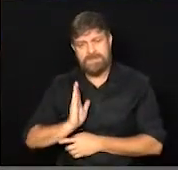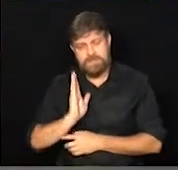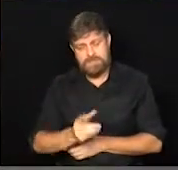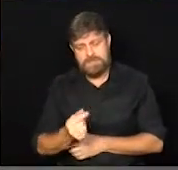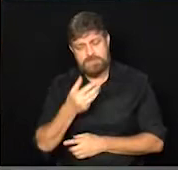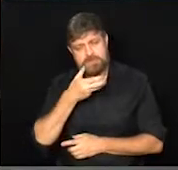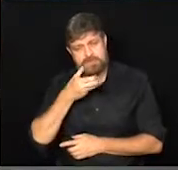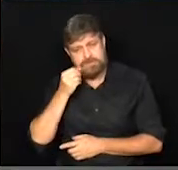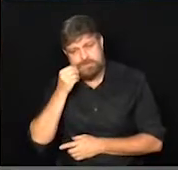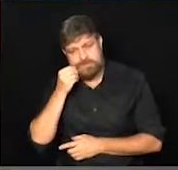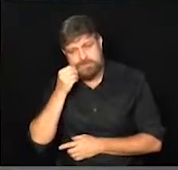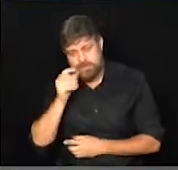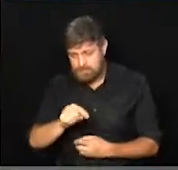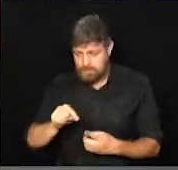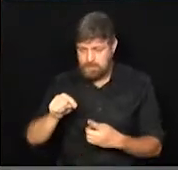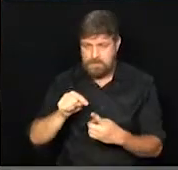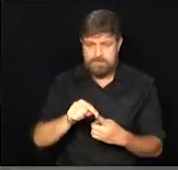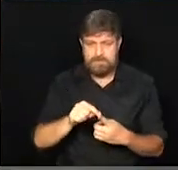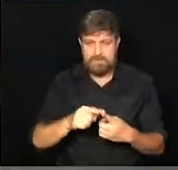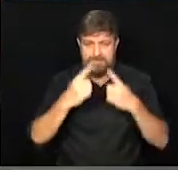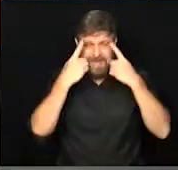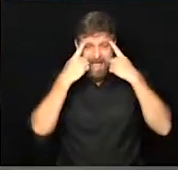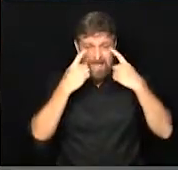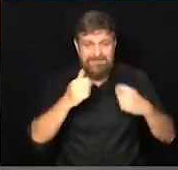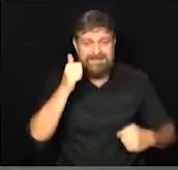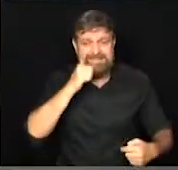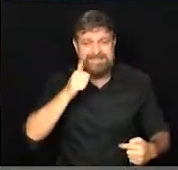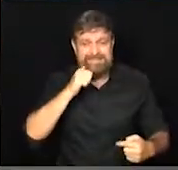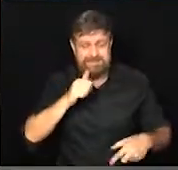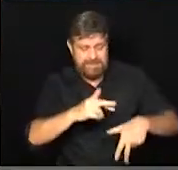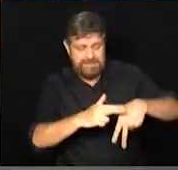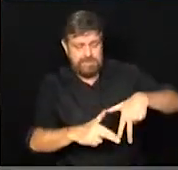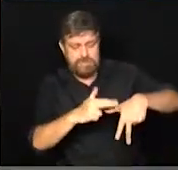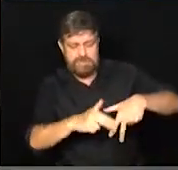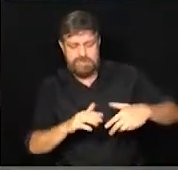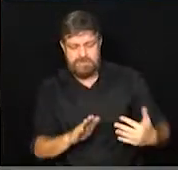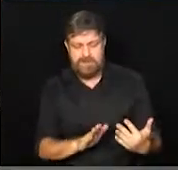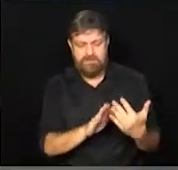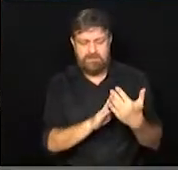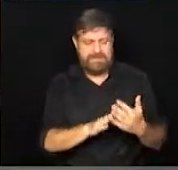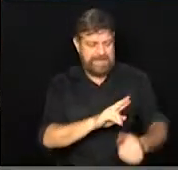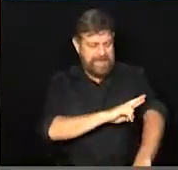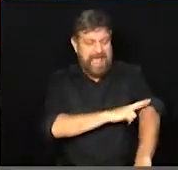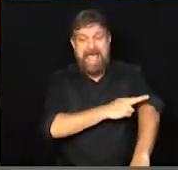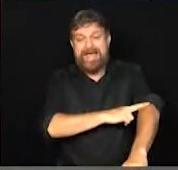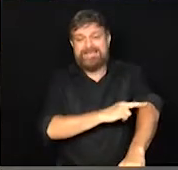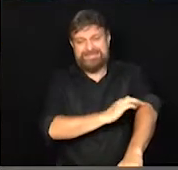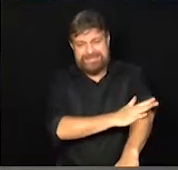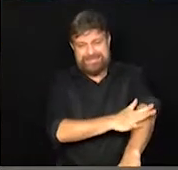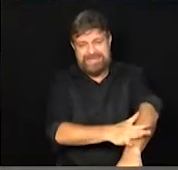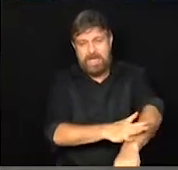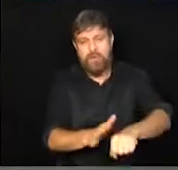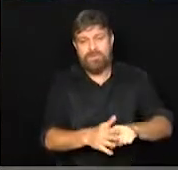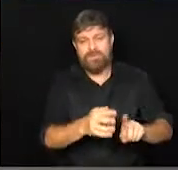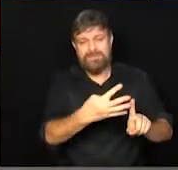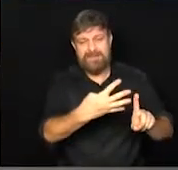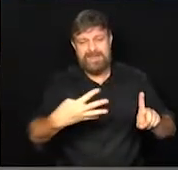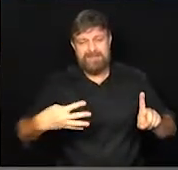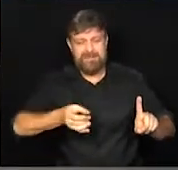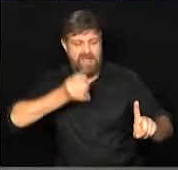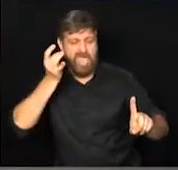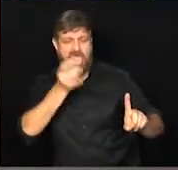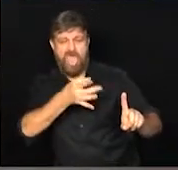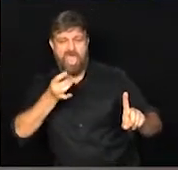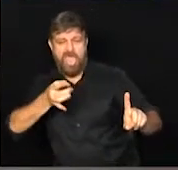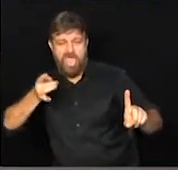orçamentária, para o combate à violência de gênero, violência racial, violência LGBTfóbica.